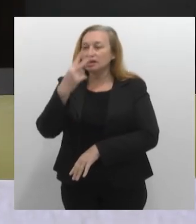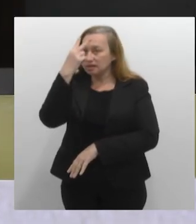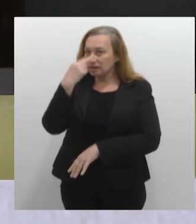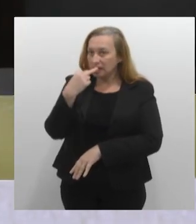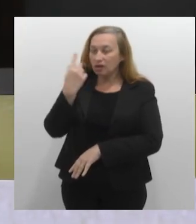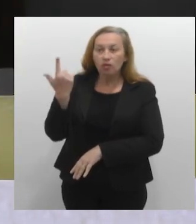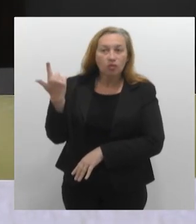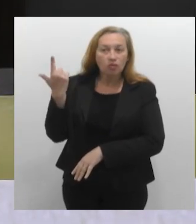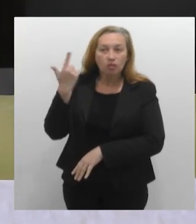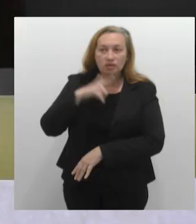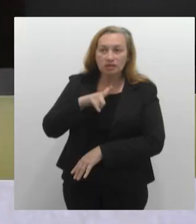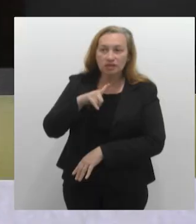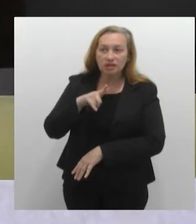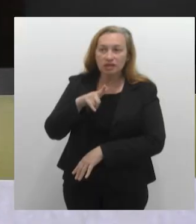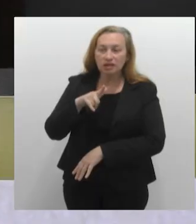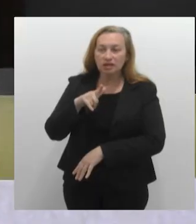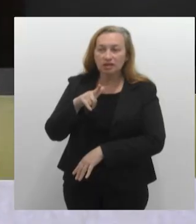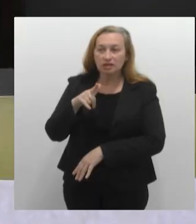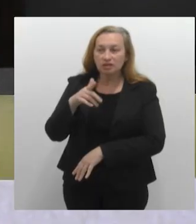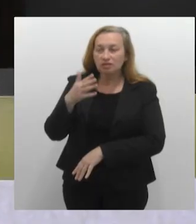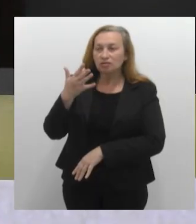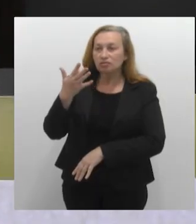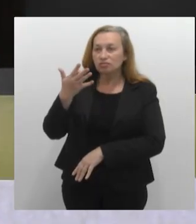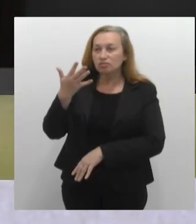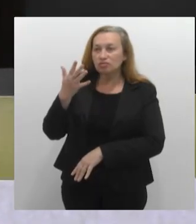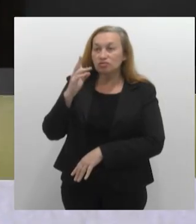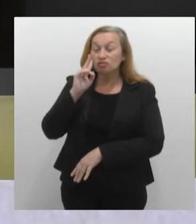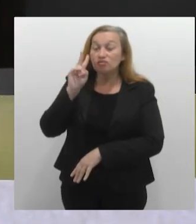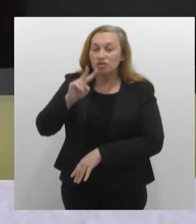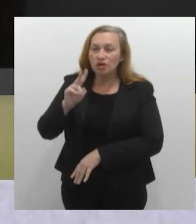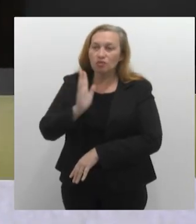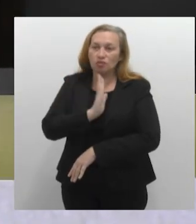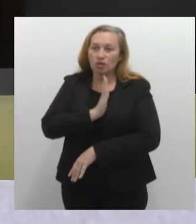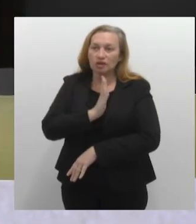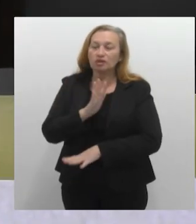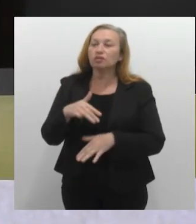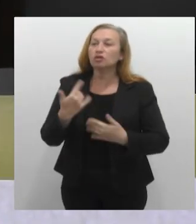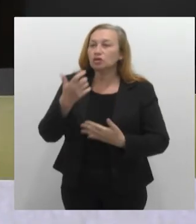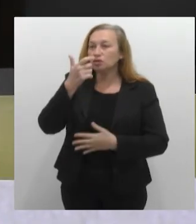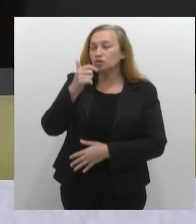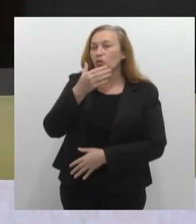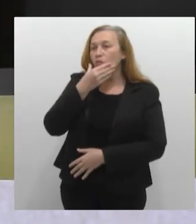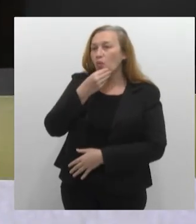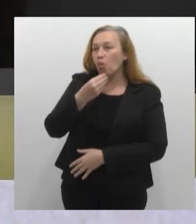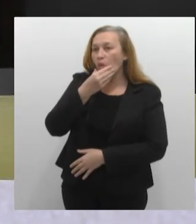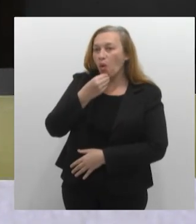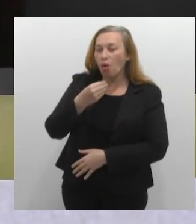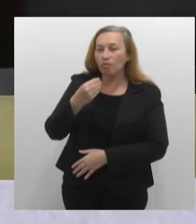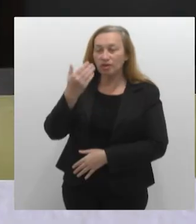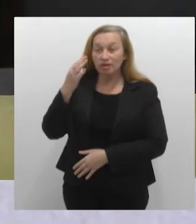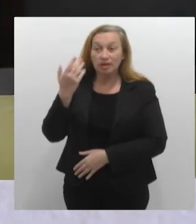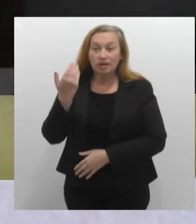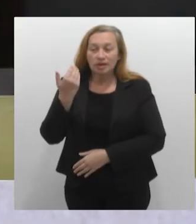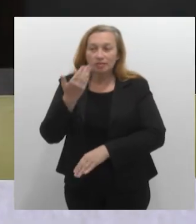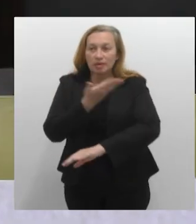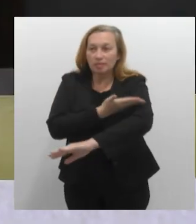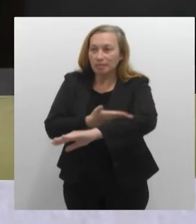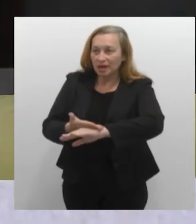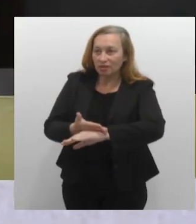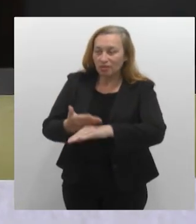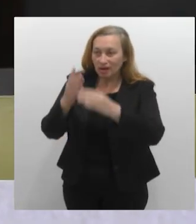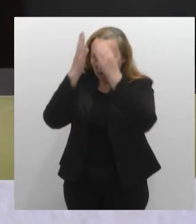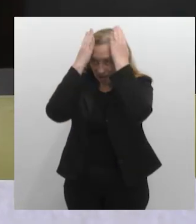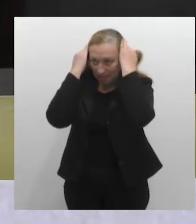nos ver com o coração. E assim, sou um homem branco, não tenho mais cabelo, que não entrega mais a